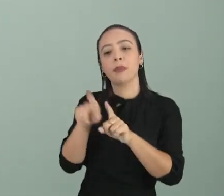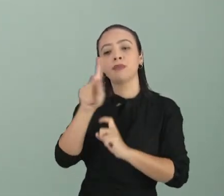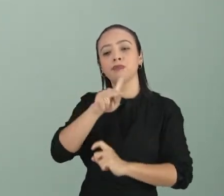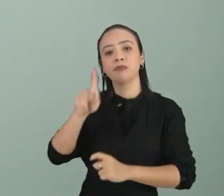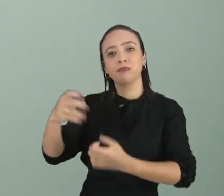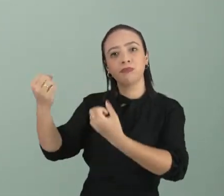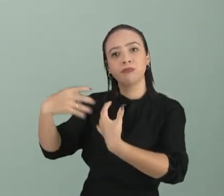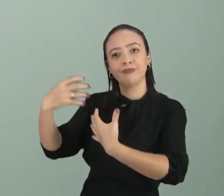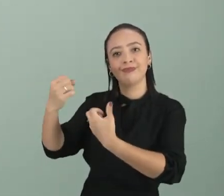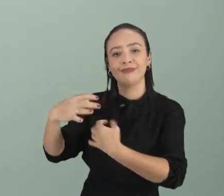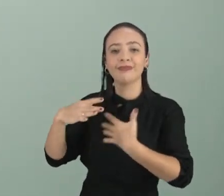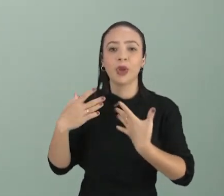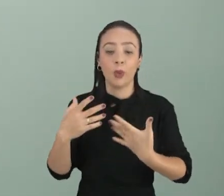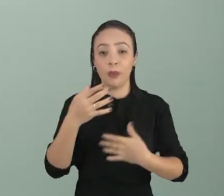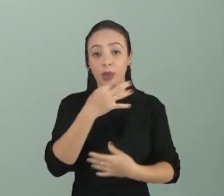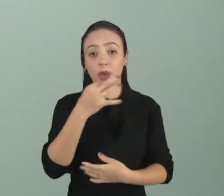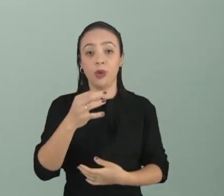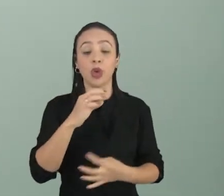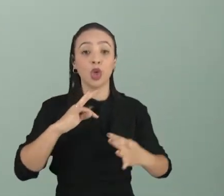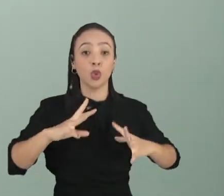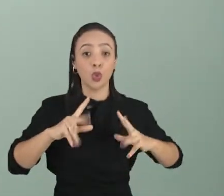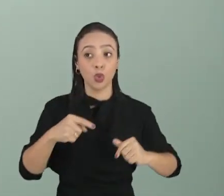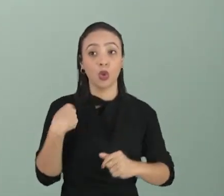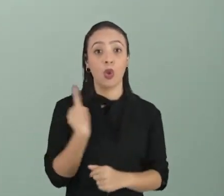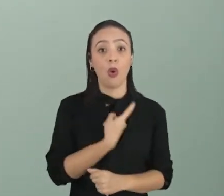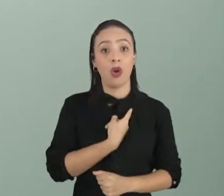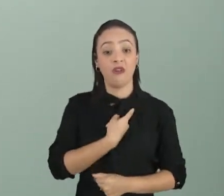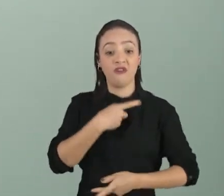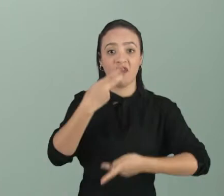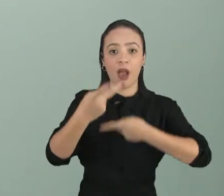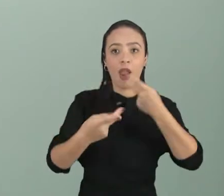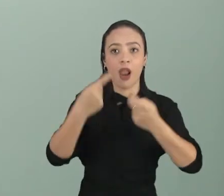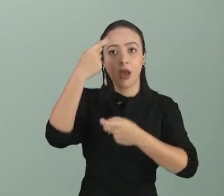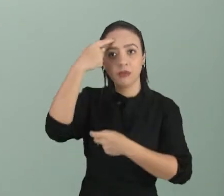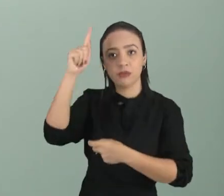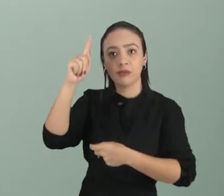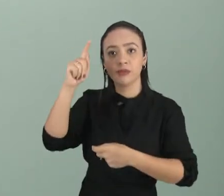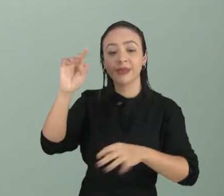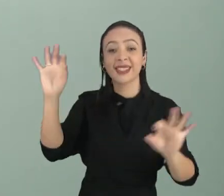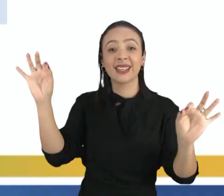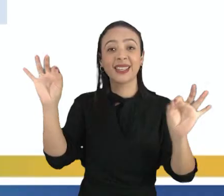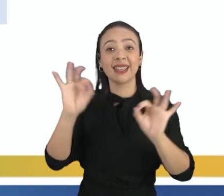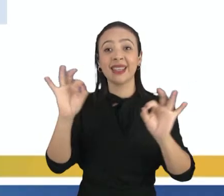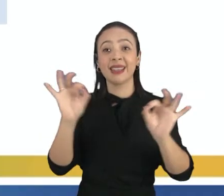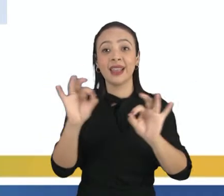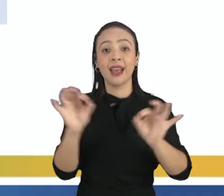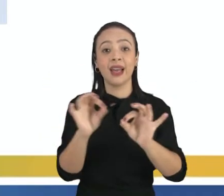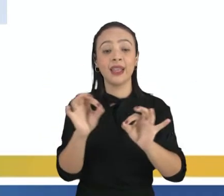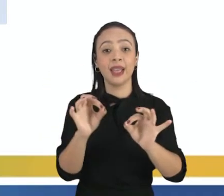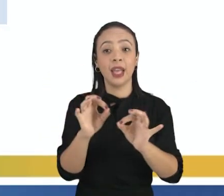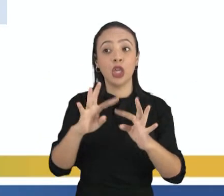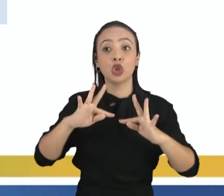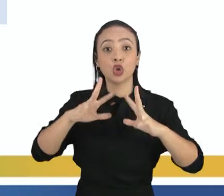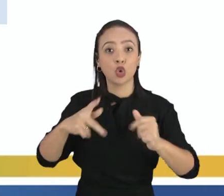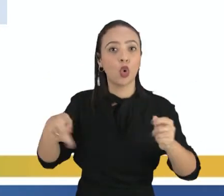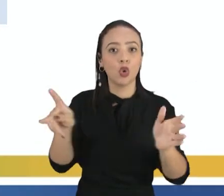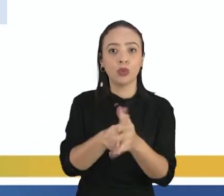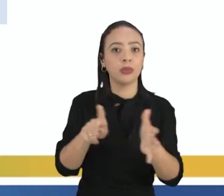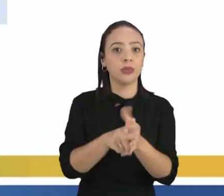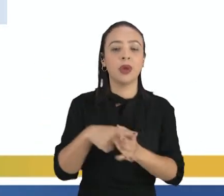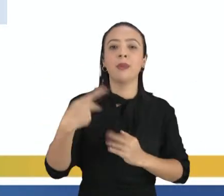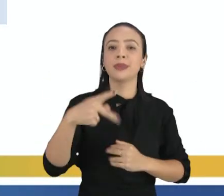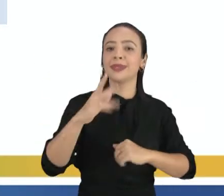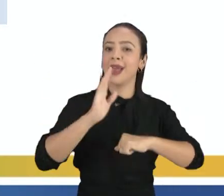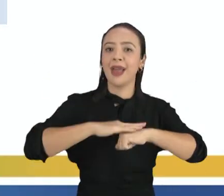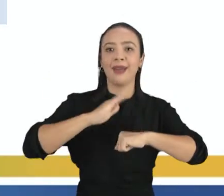professor. Então, segundo Bakhtin, todo discurso que é produzido, ele não é inédito. Então, dentro de um discurso,